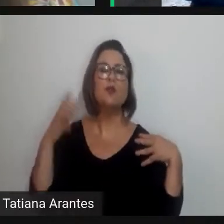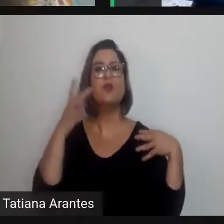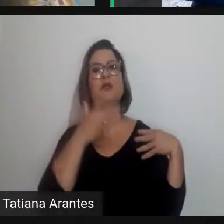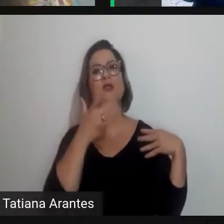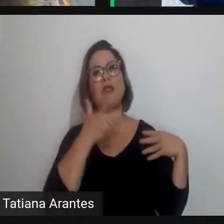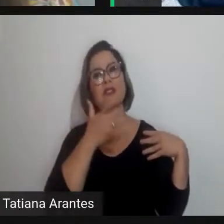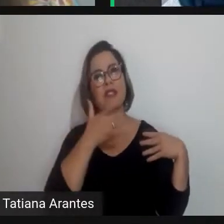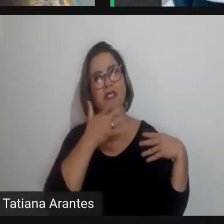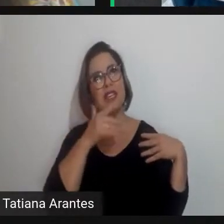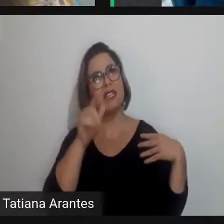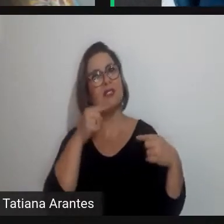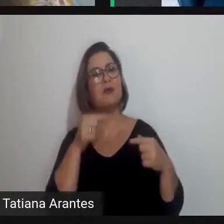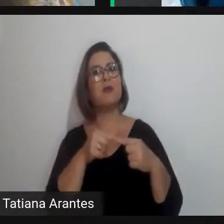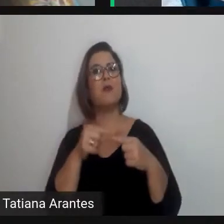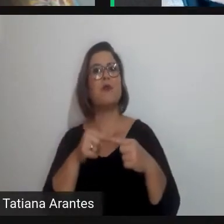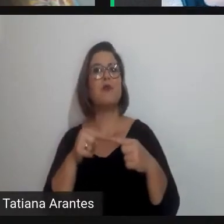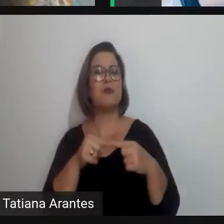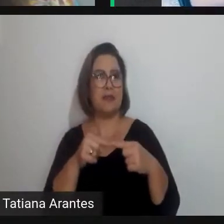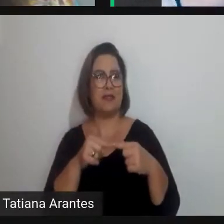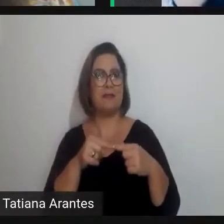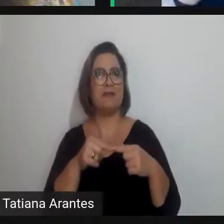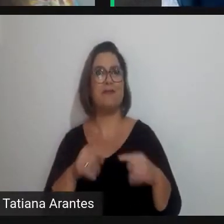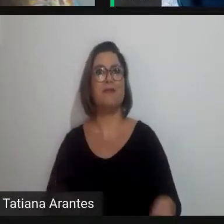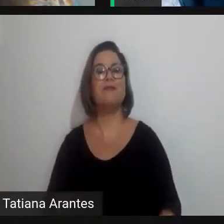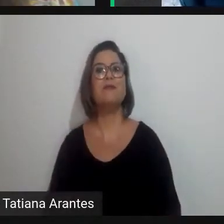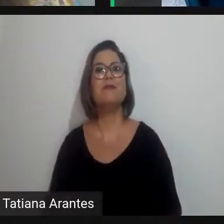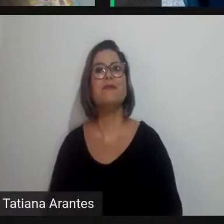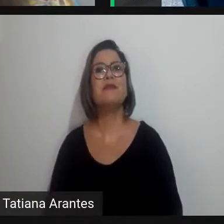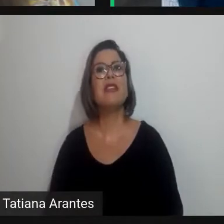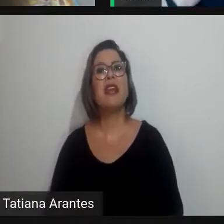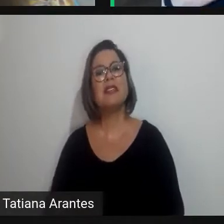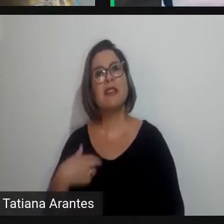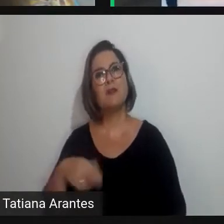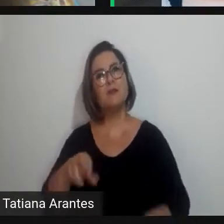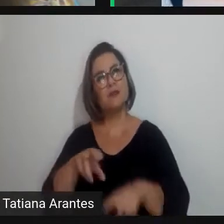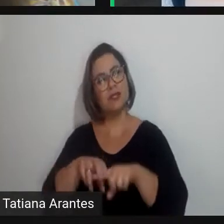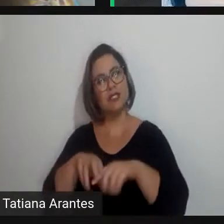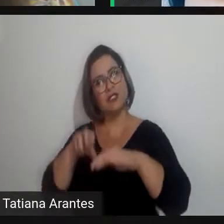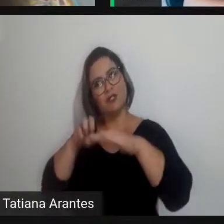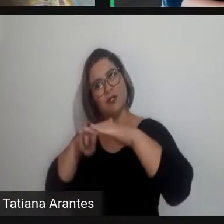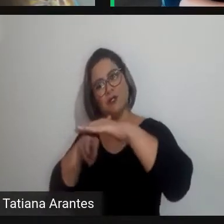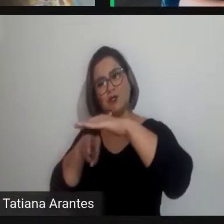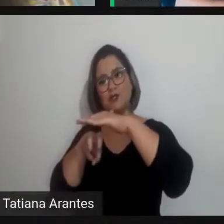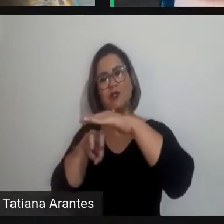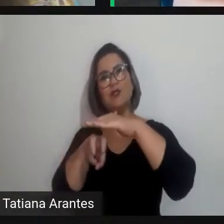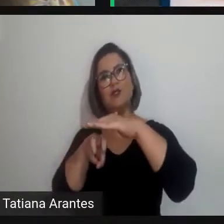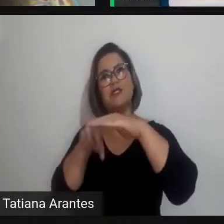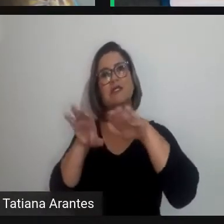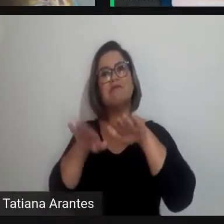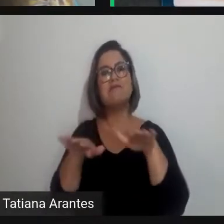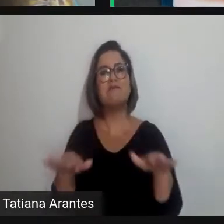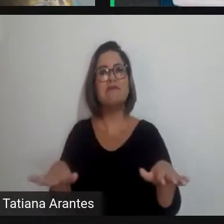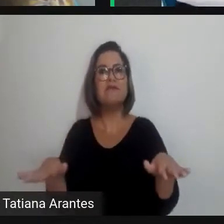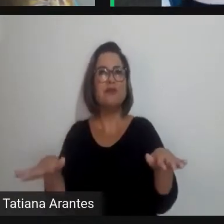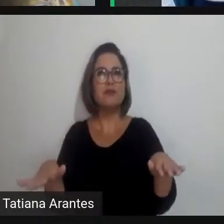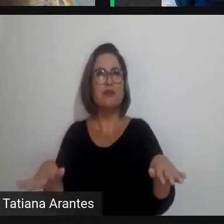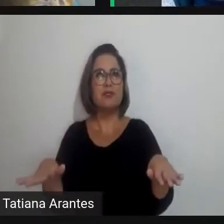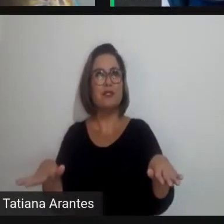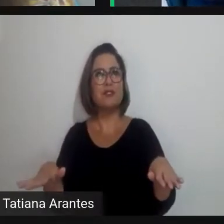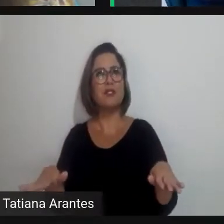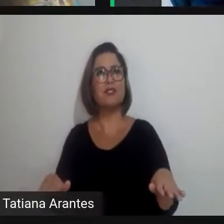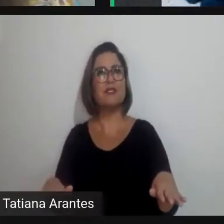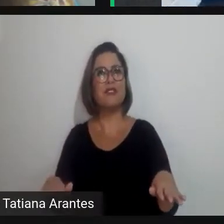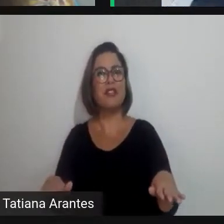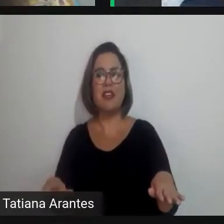altura, né? No meu caso, nesse caso aqui, né, que a gente da demonstração, né, essa